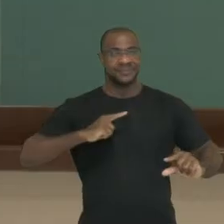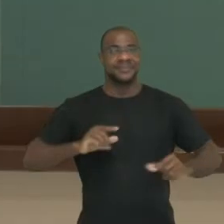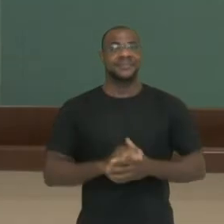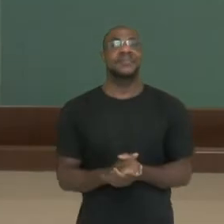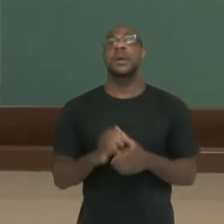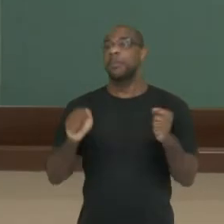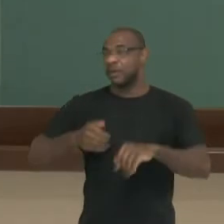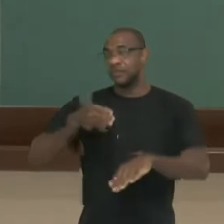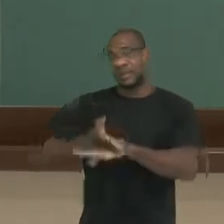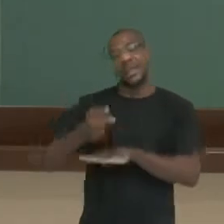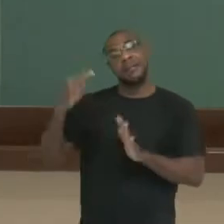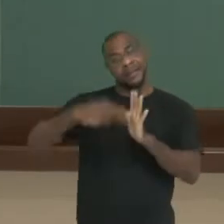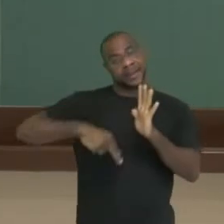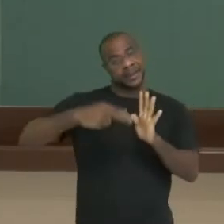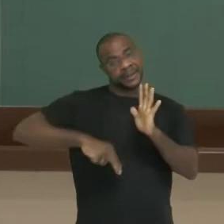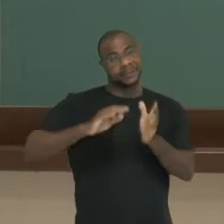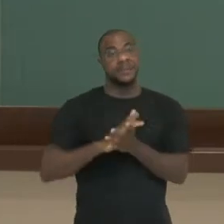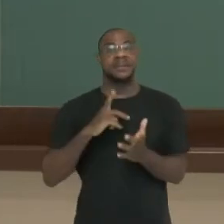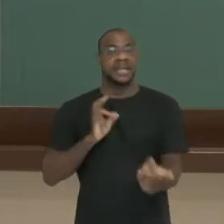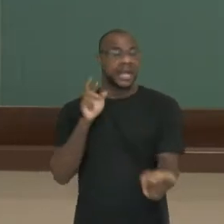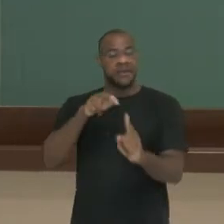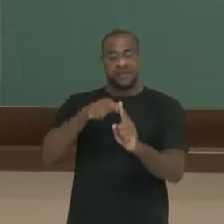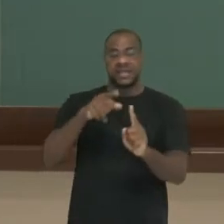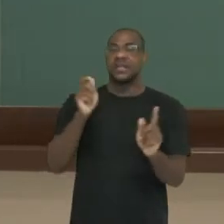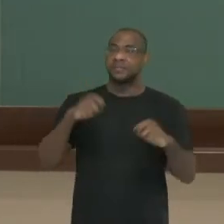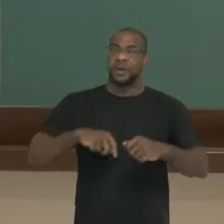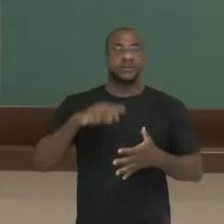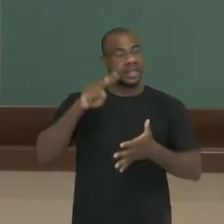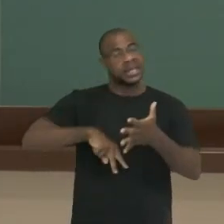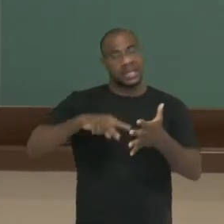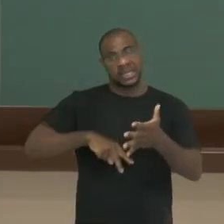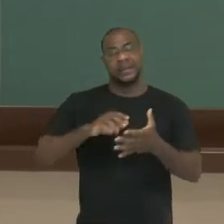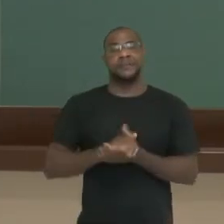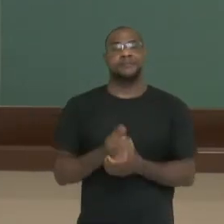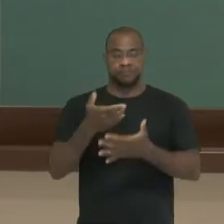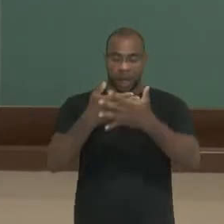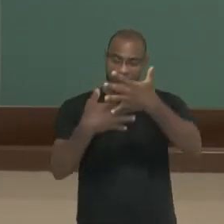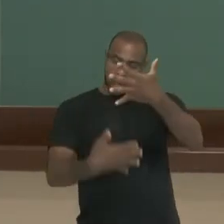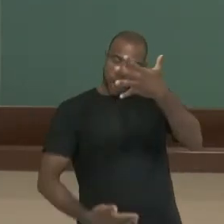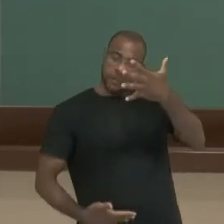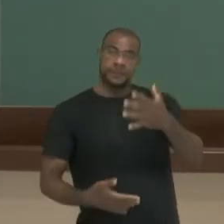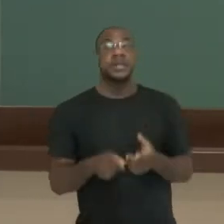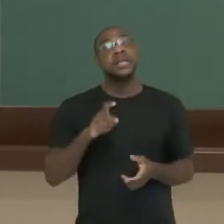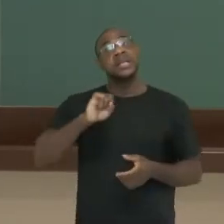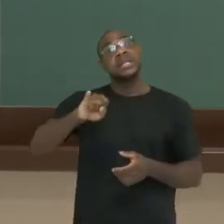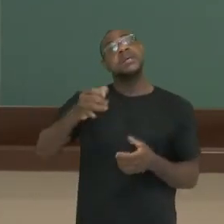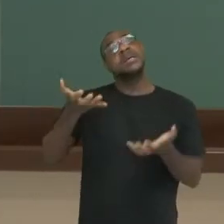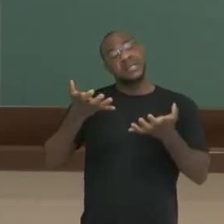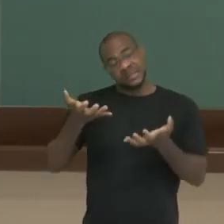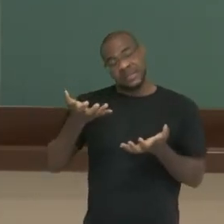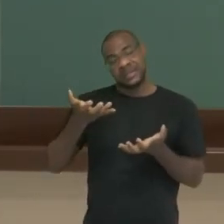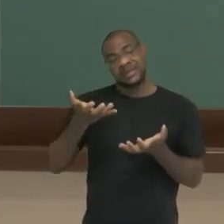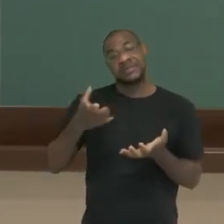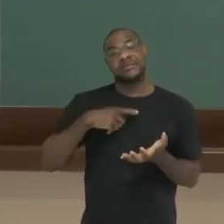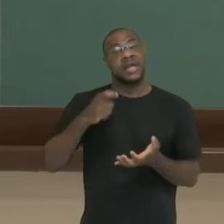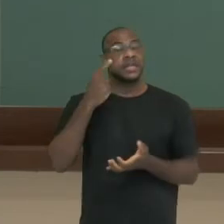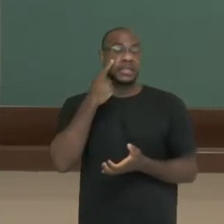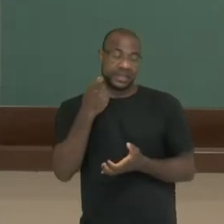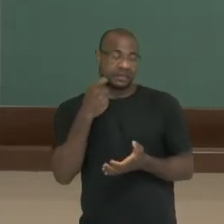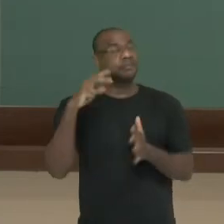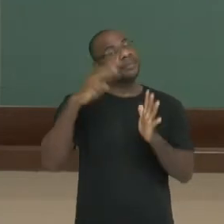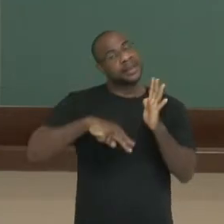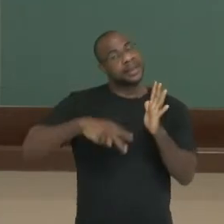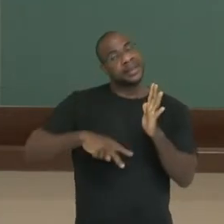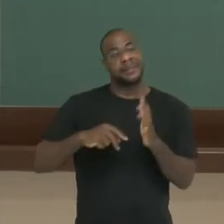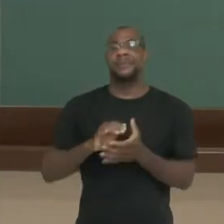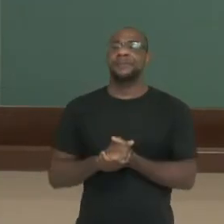educação.gov.br, né? Vocês têm aqui a referência para pegar a carta na íntegra, caso sintam essa necessidade depois, para perceber com mais calma